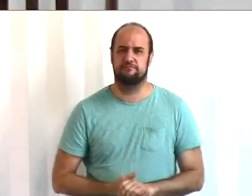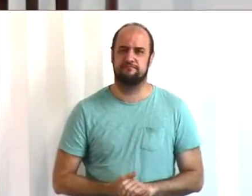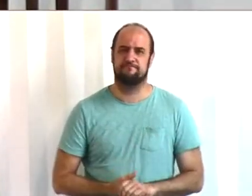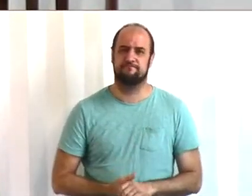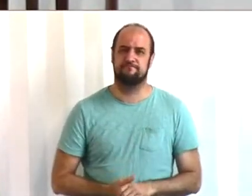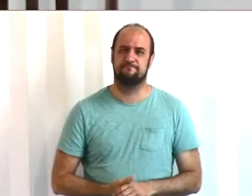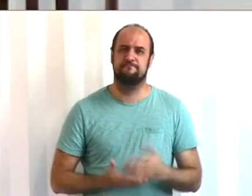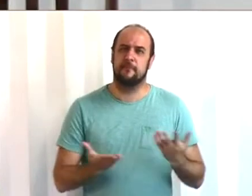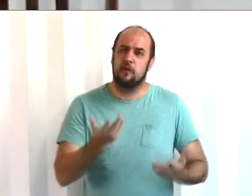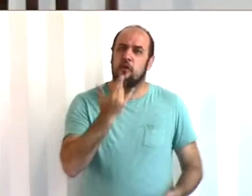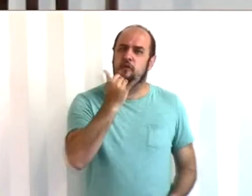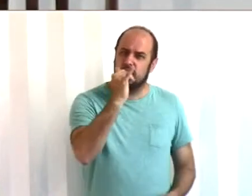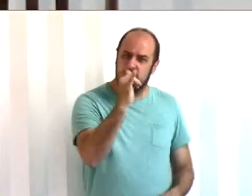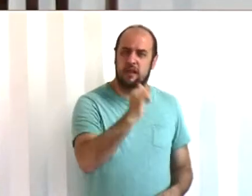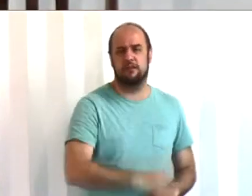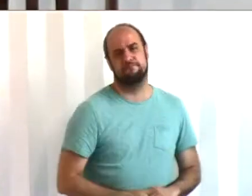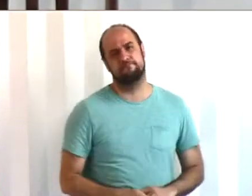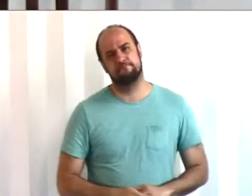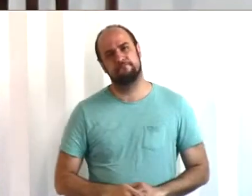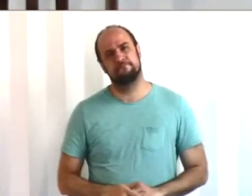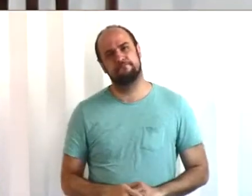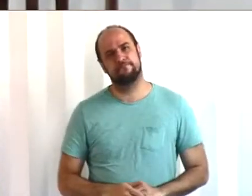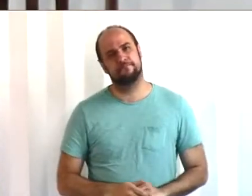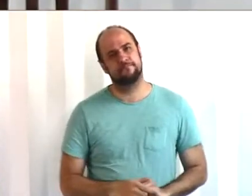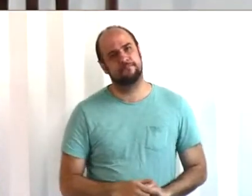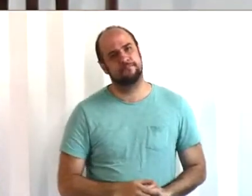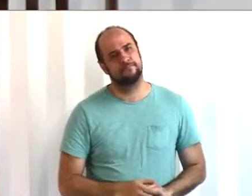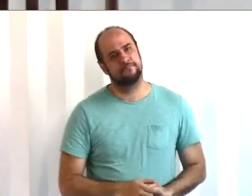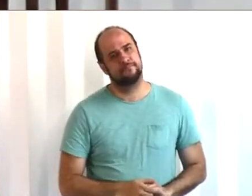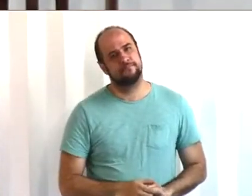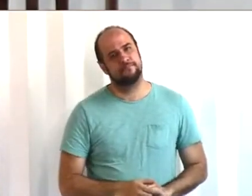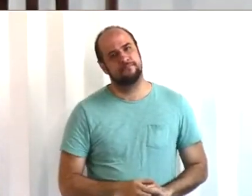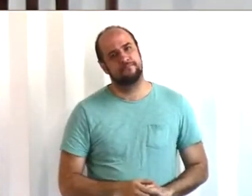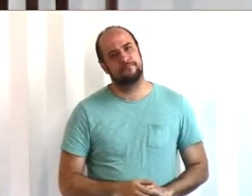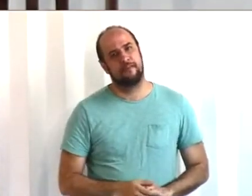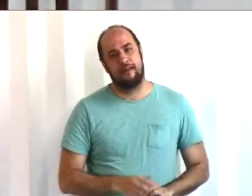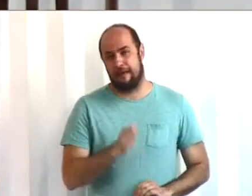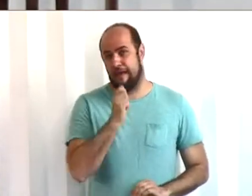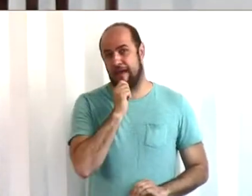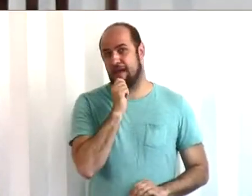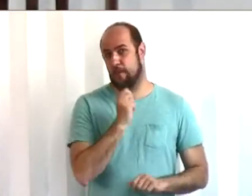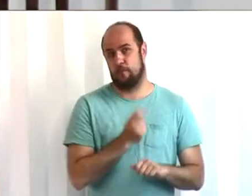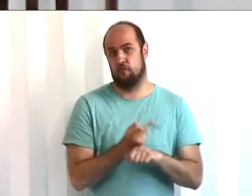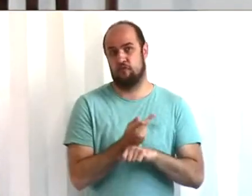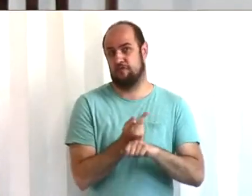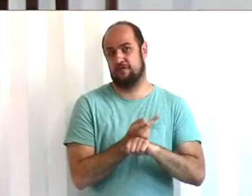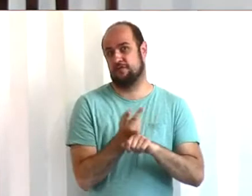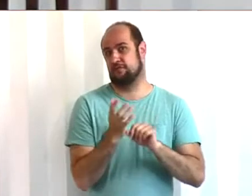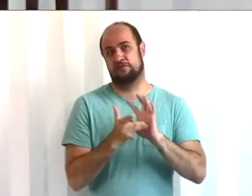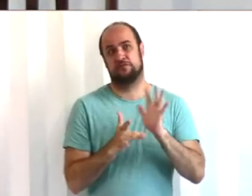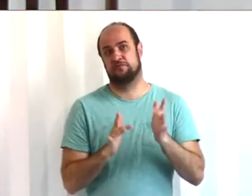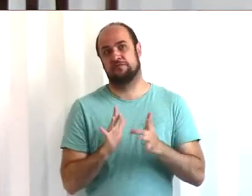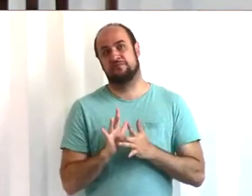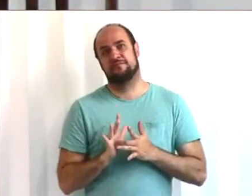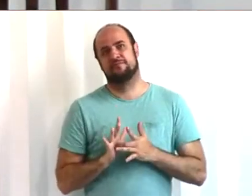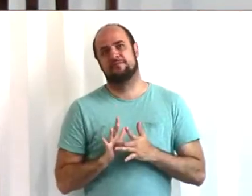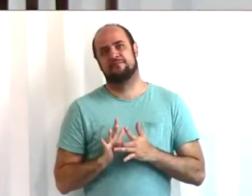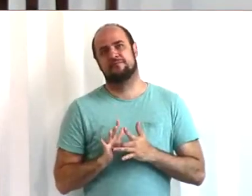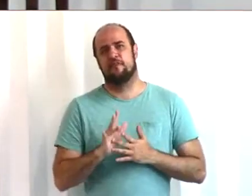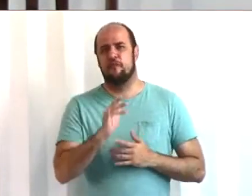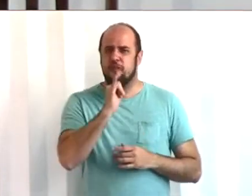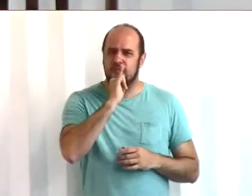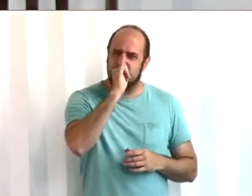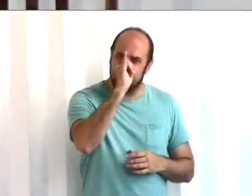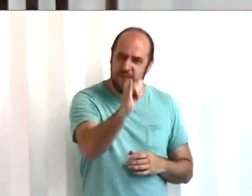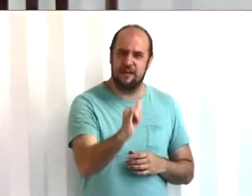Então eu gostaria de falar contigo que não procurou Jesus nessa semana. Gostaria de